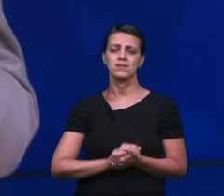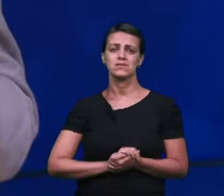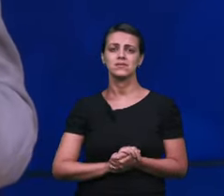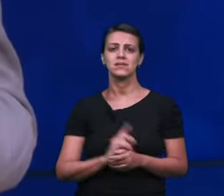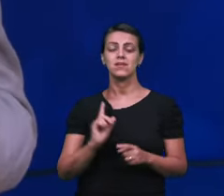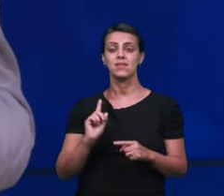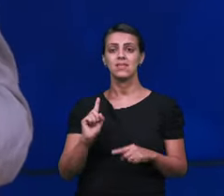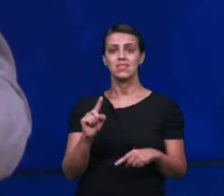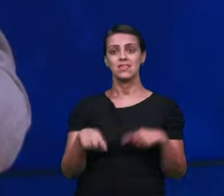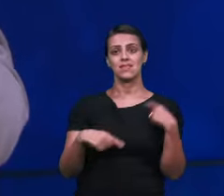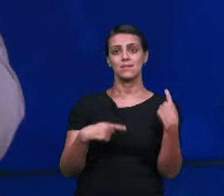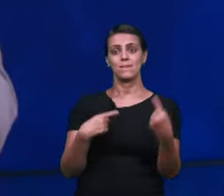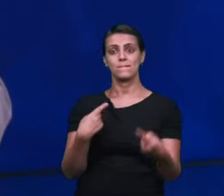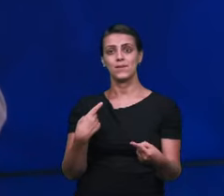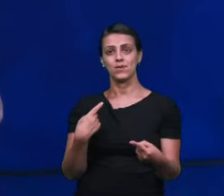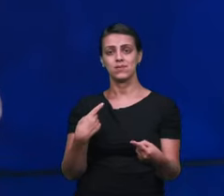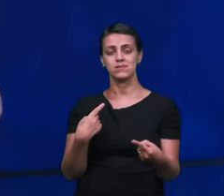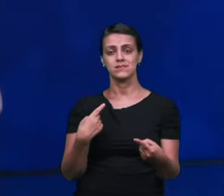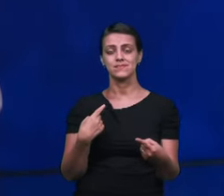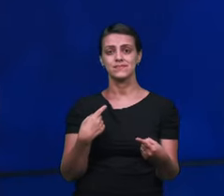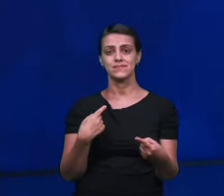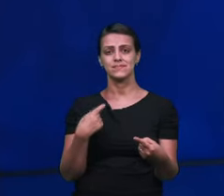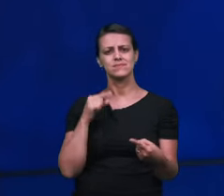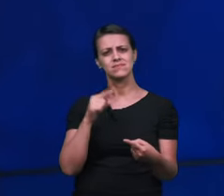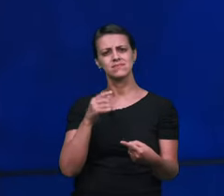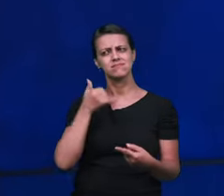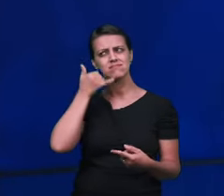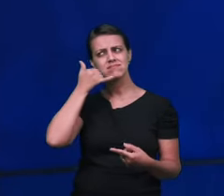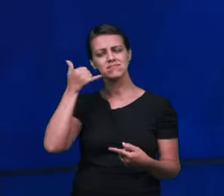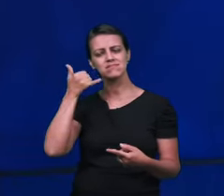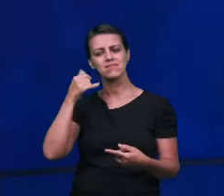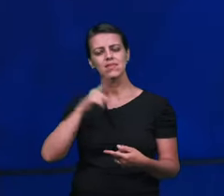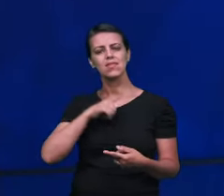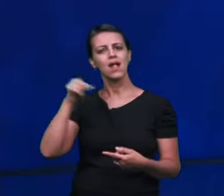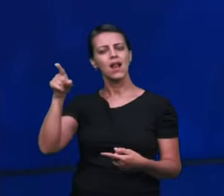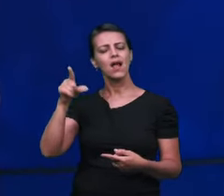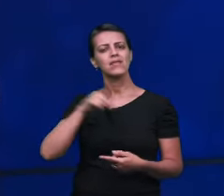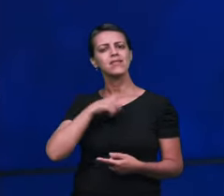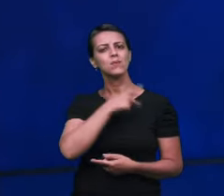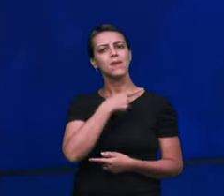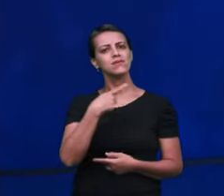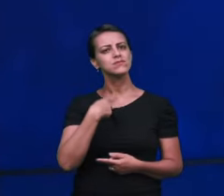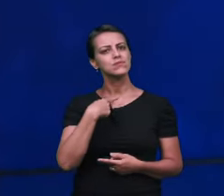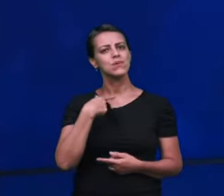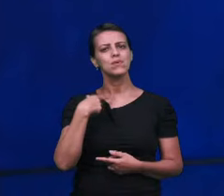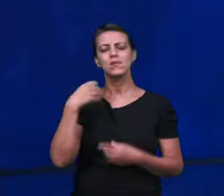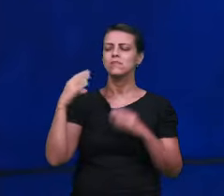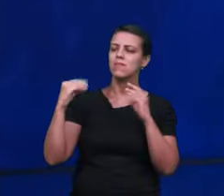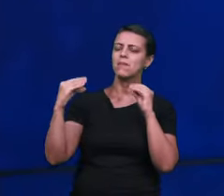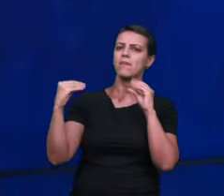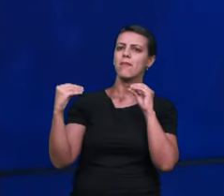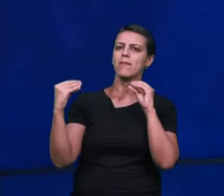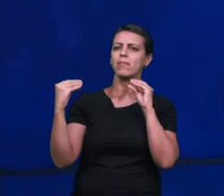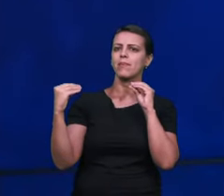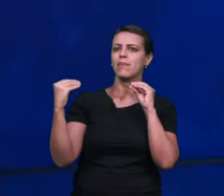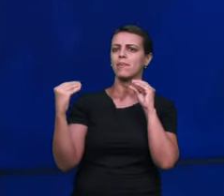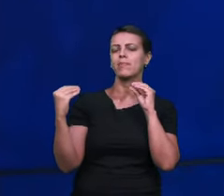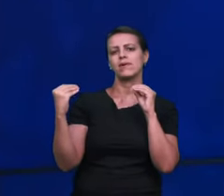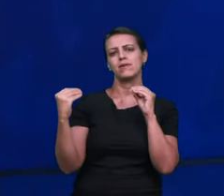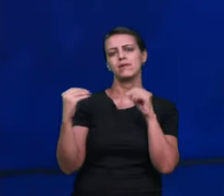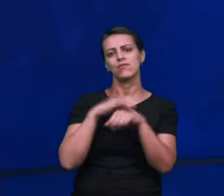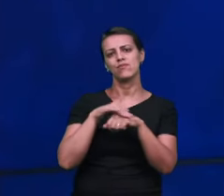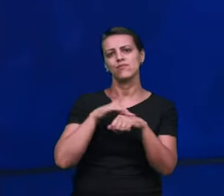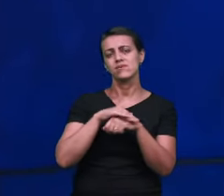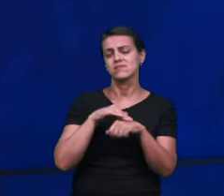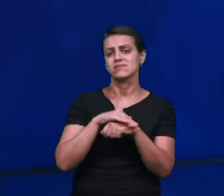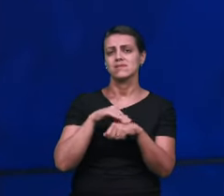ao você ligar, vai haver um pastor que vai estar de plantão para te ouvir, para atender a sua vida,